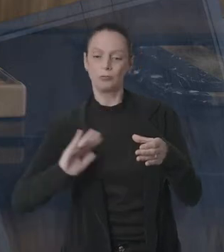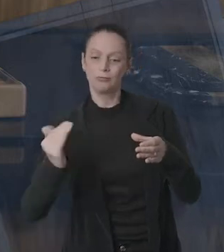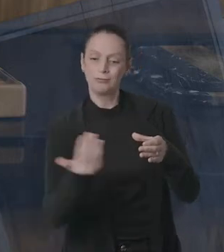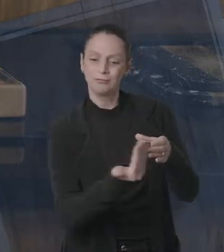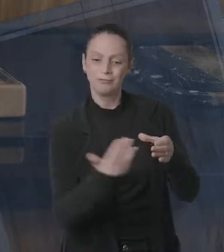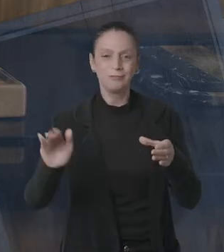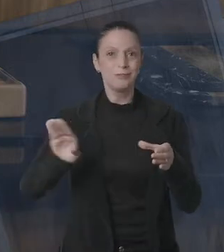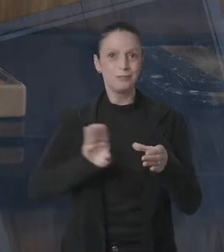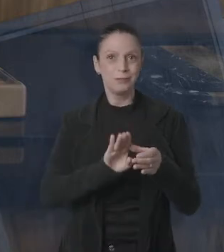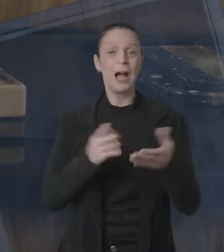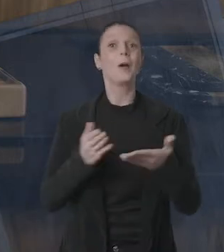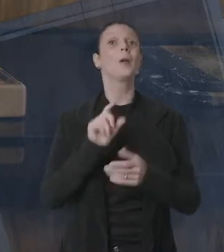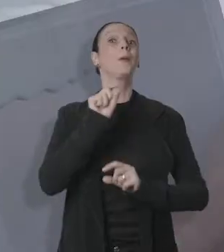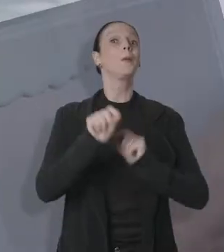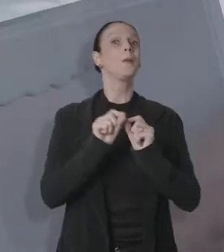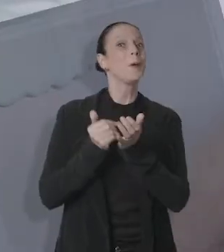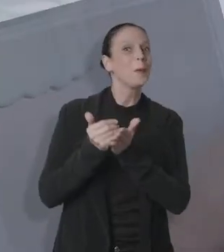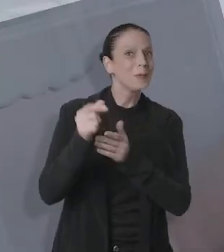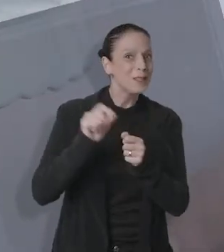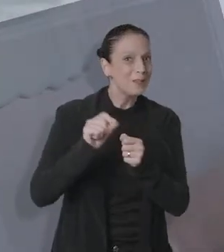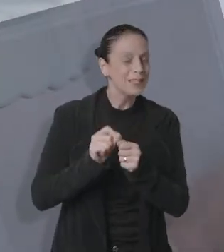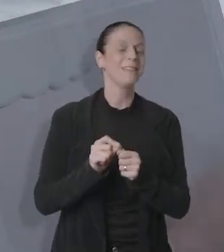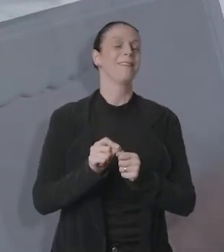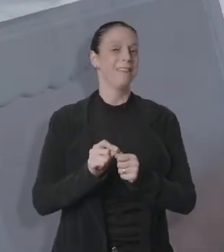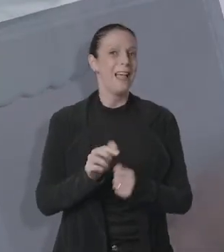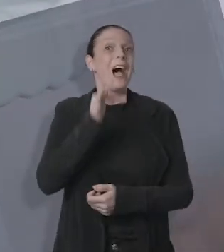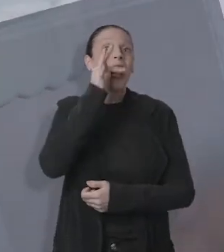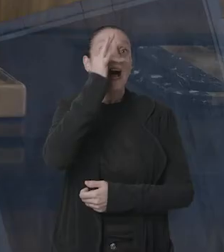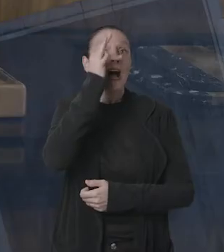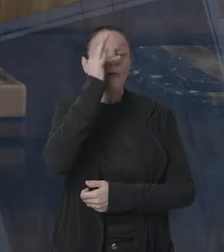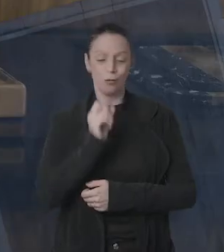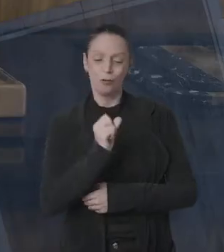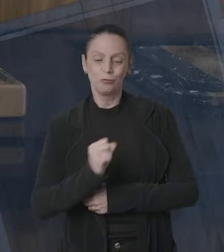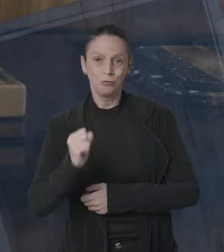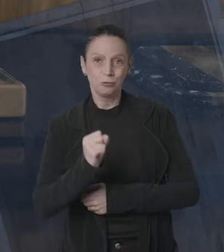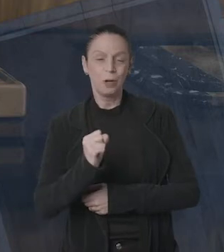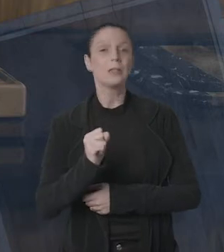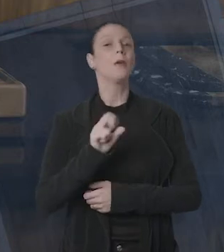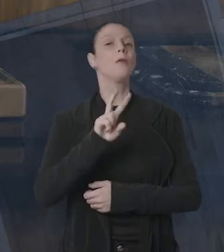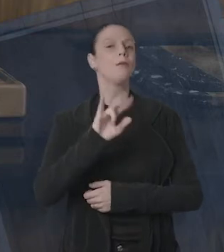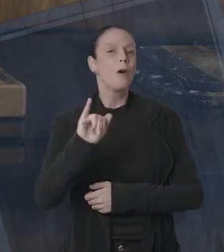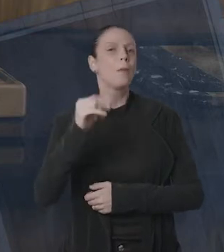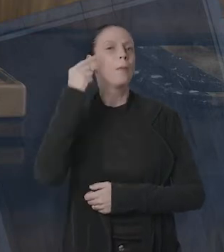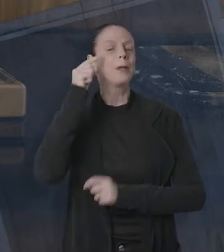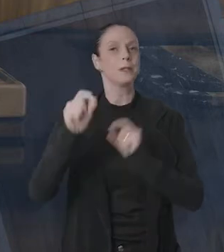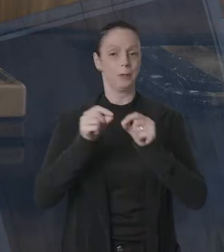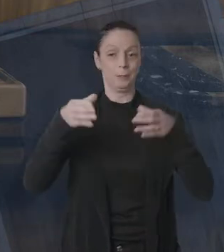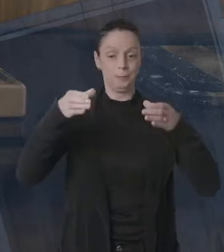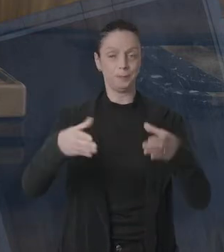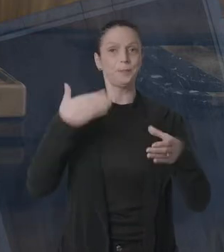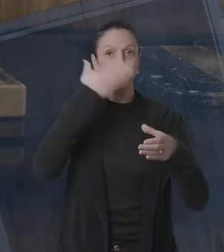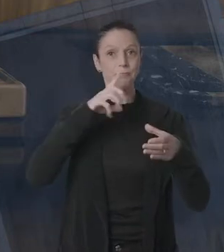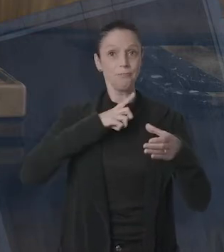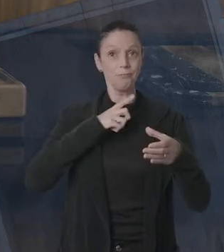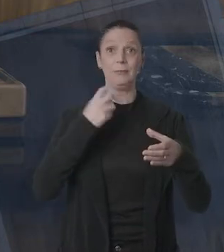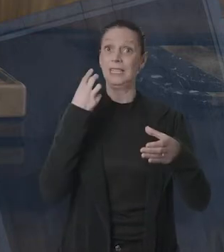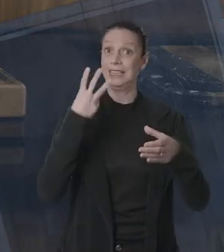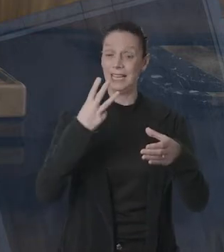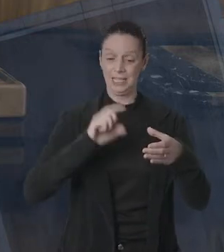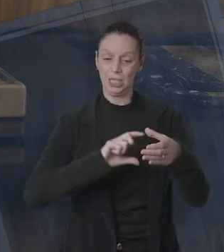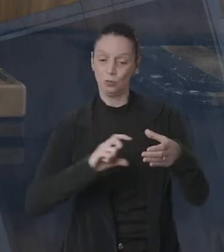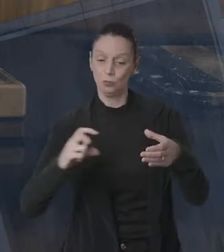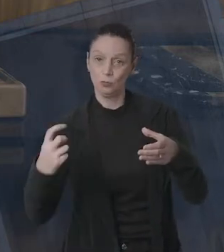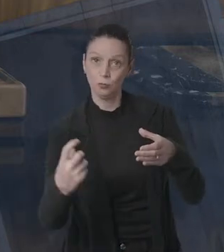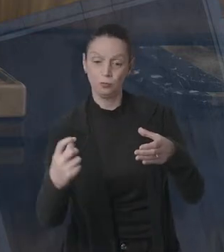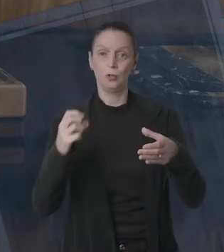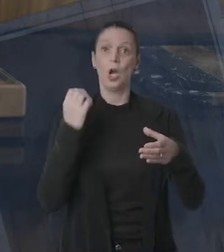a gente vai começar fazendo a primeira camada de rosetas, que vai ser a mais escura. A gente vai imaginar que esse bolo está dividido mais ou menos em três partes,